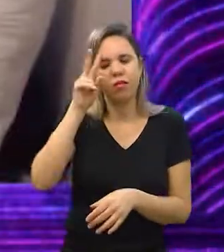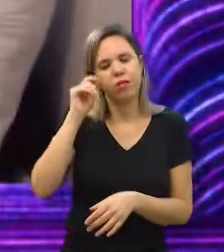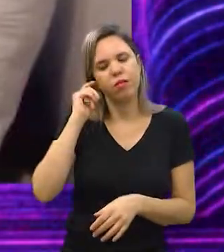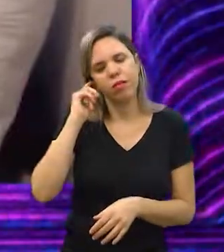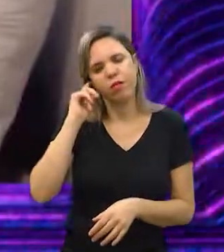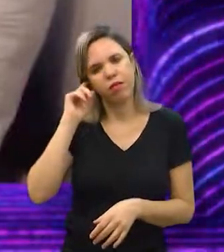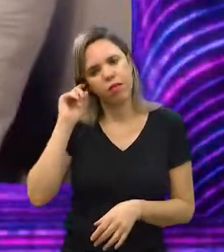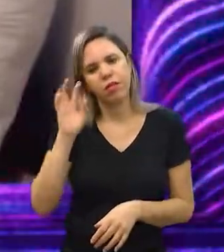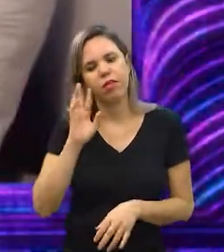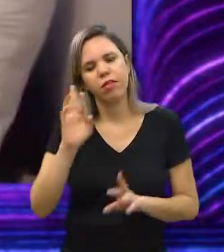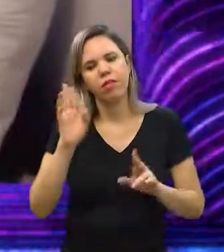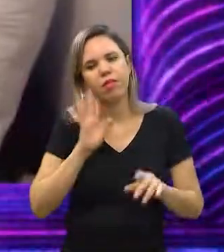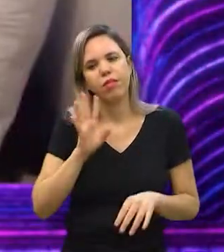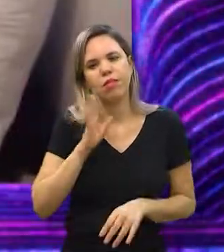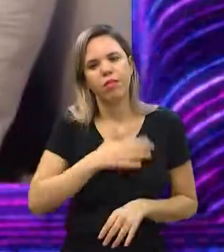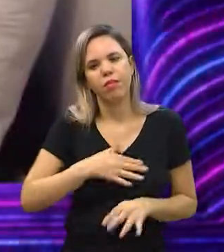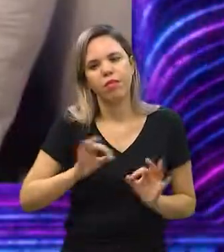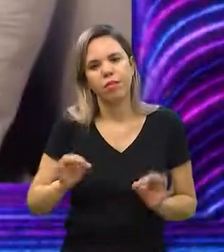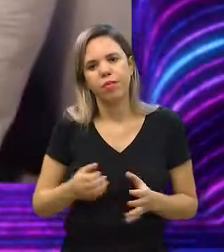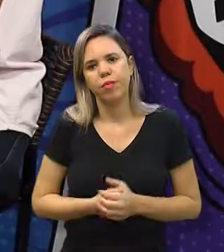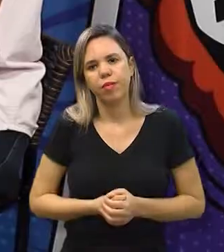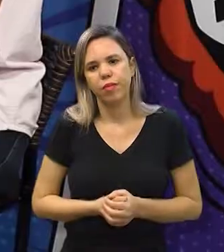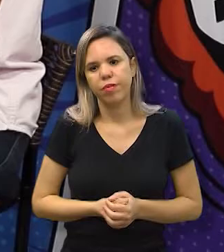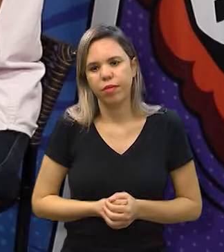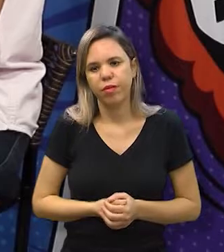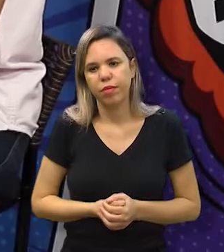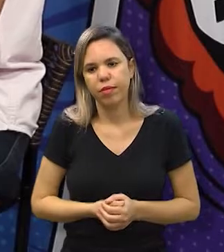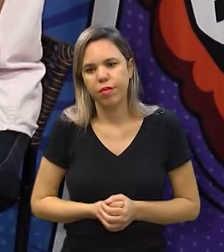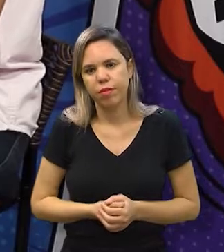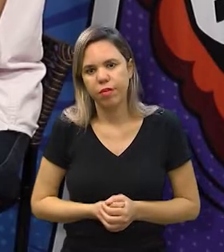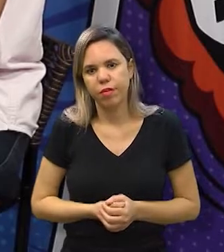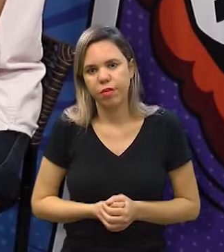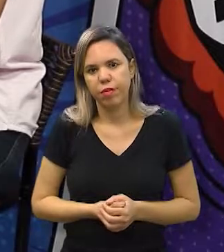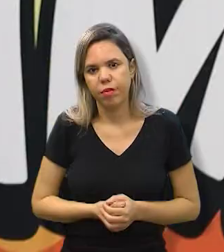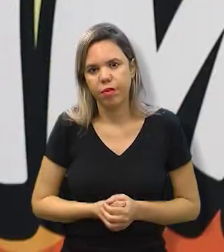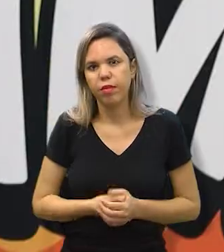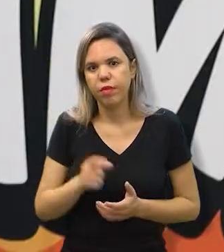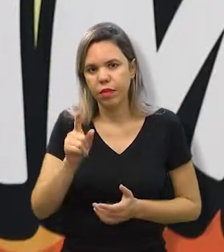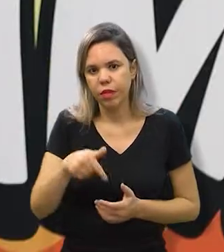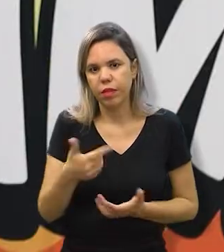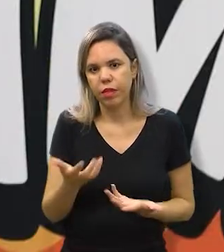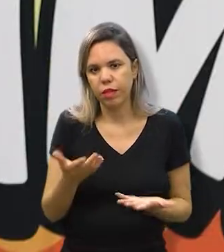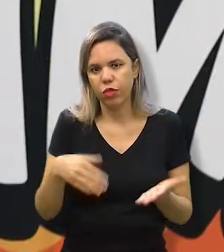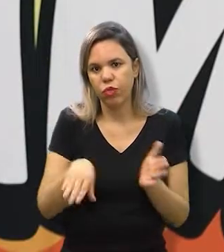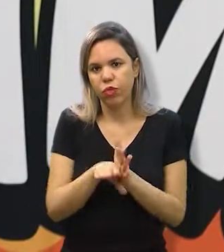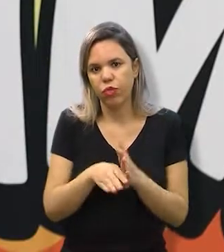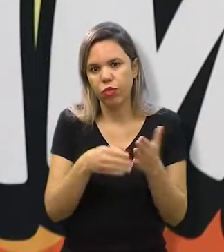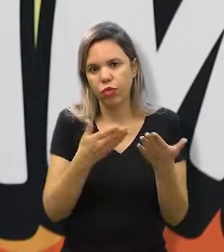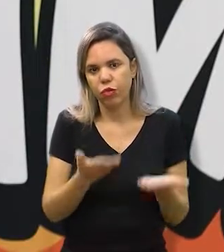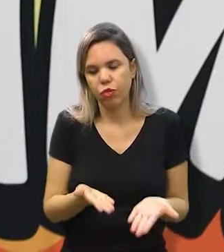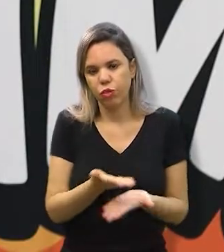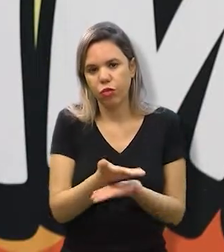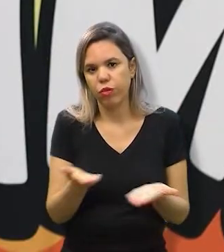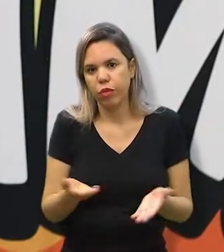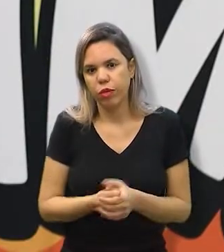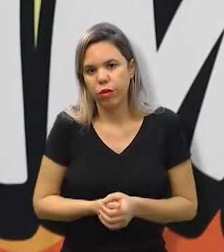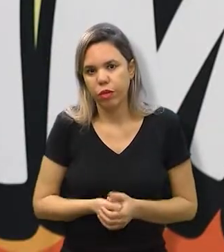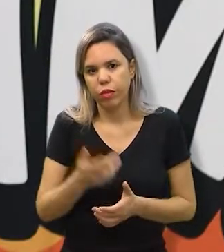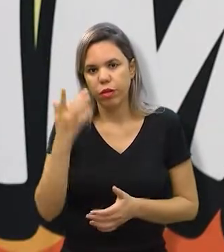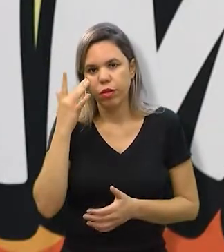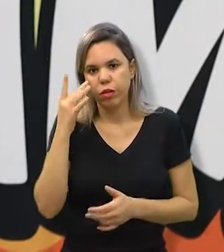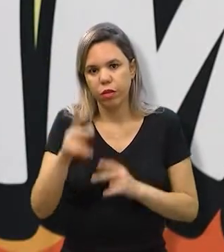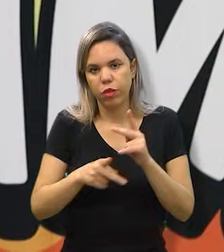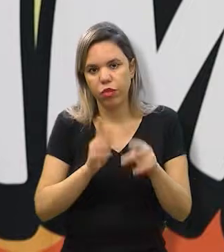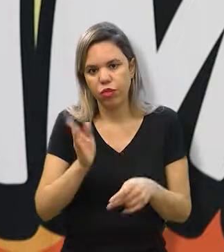história na hora de escrever. Mas é muito divertido, com certeza. Exatamente, é nesse ponto que eu queria chegar, né, com você.